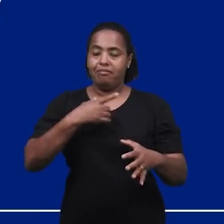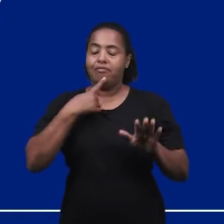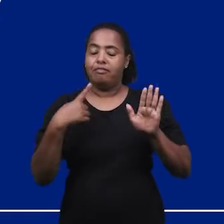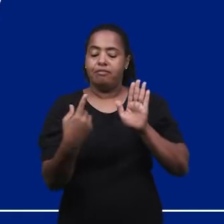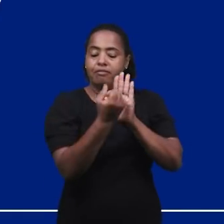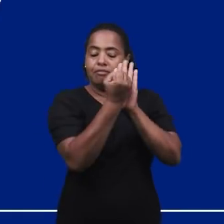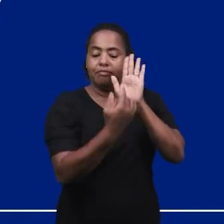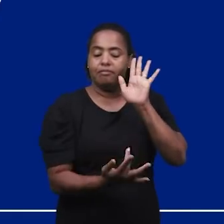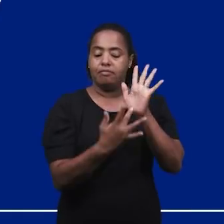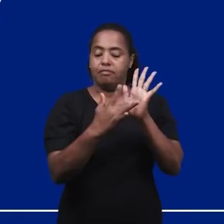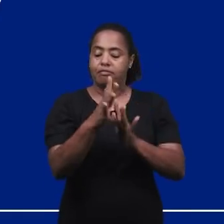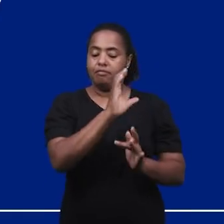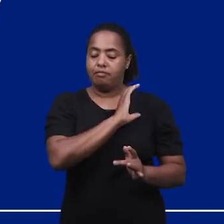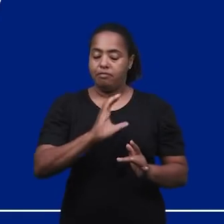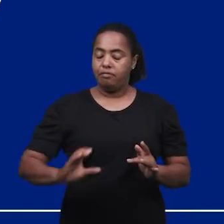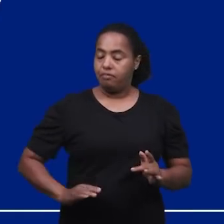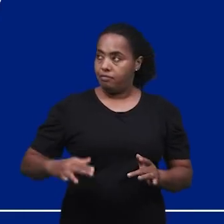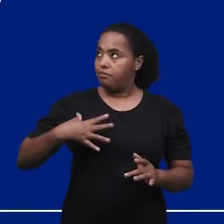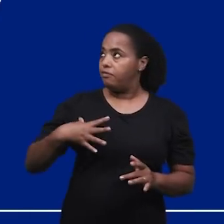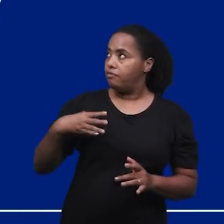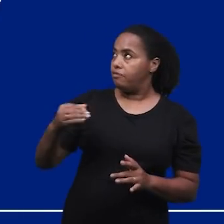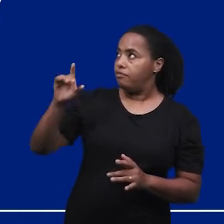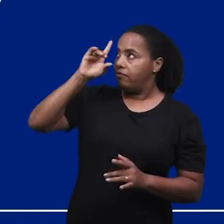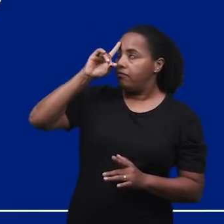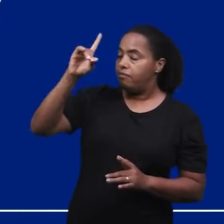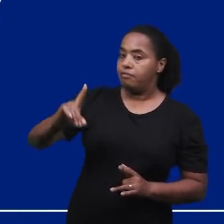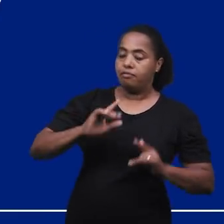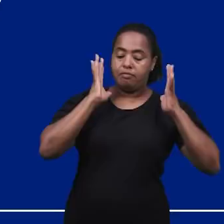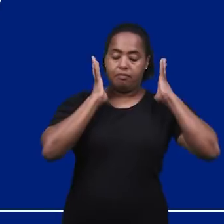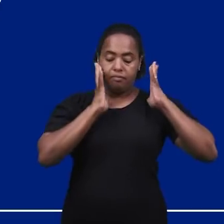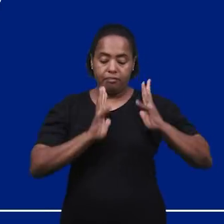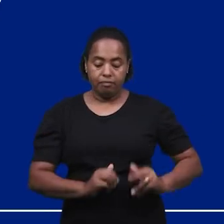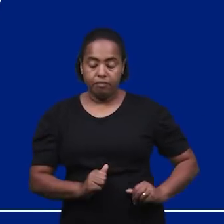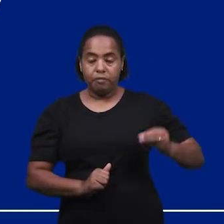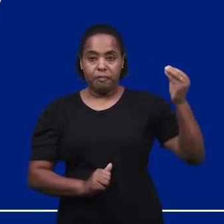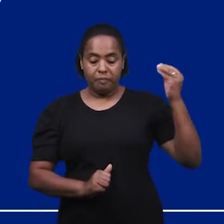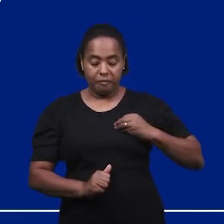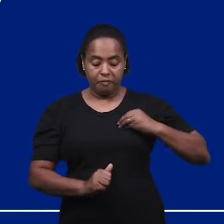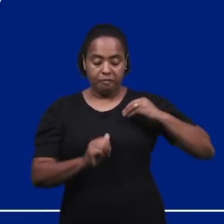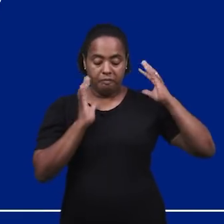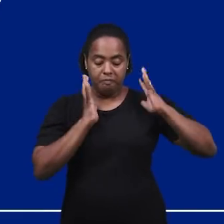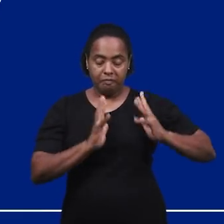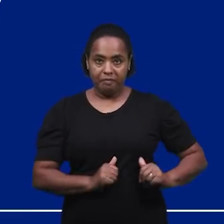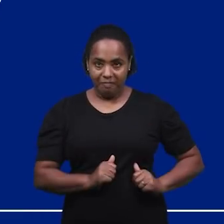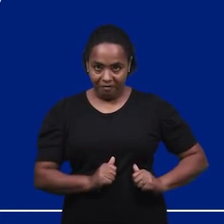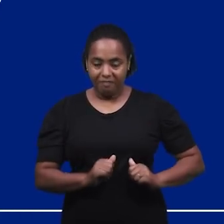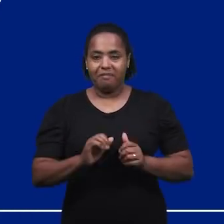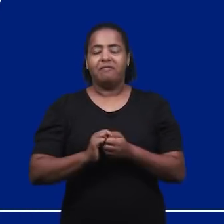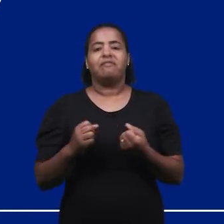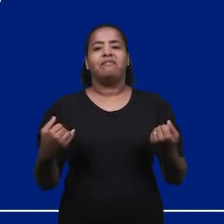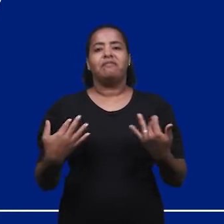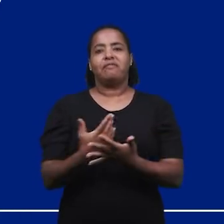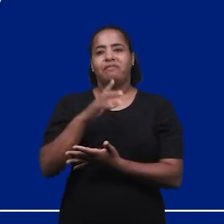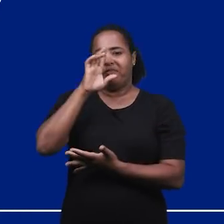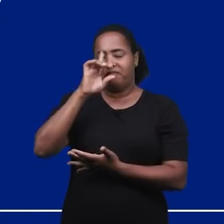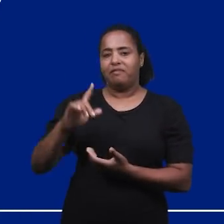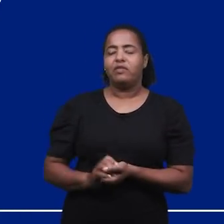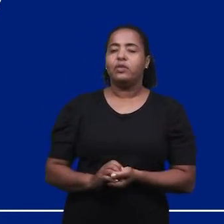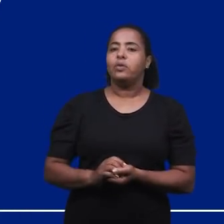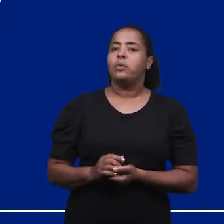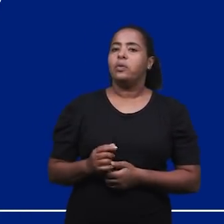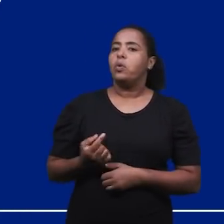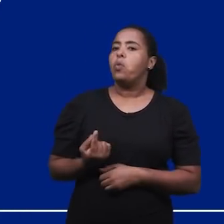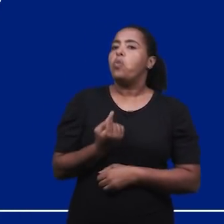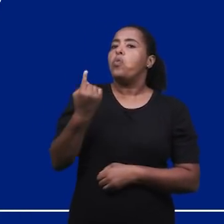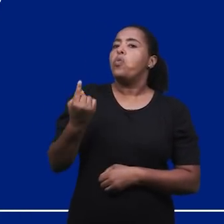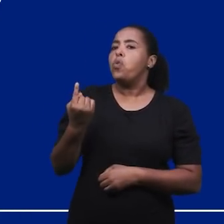seu Filho, nos purifica de todo pecado. Glória a Deus. Então, que observe, maravilha. né? O único